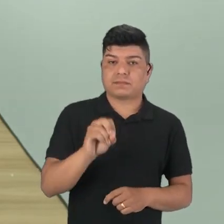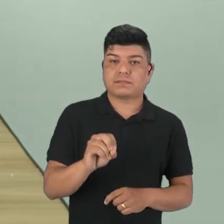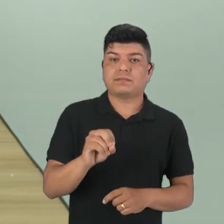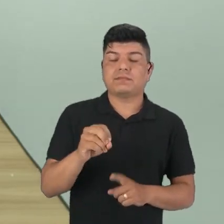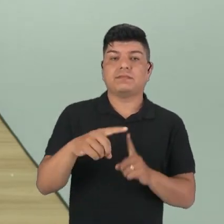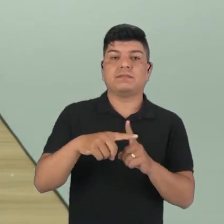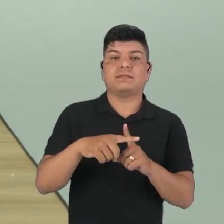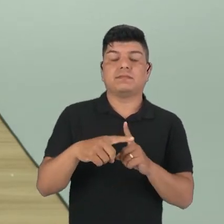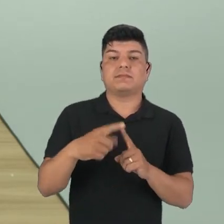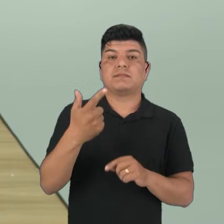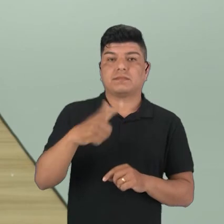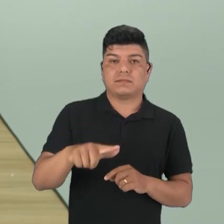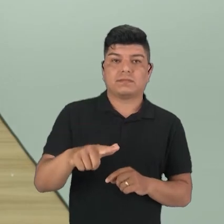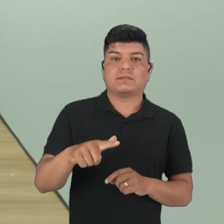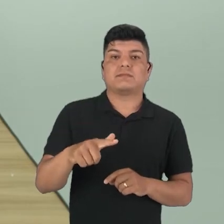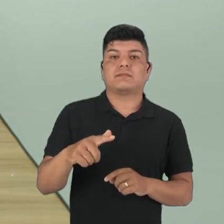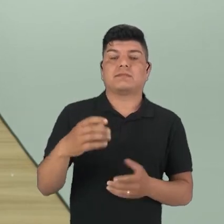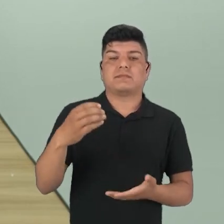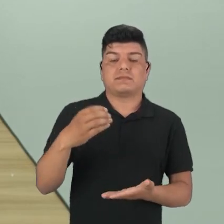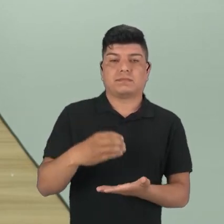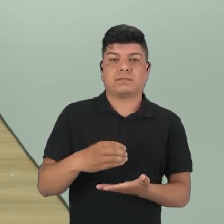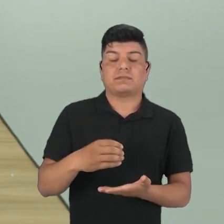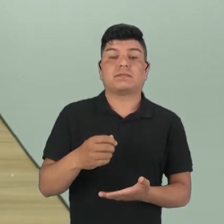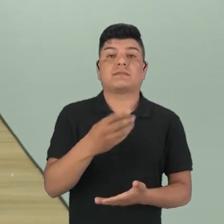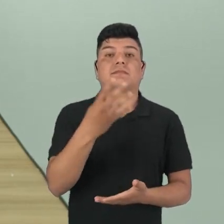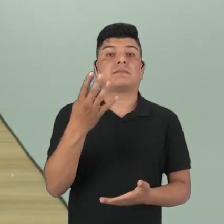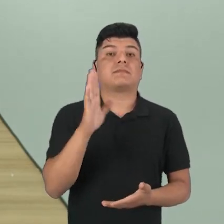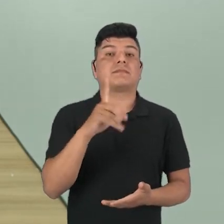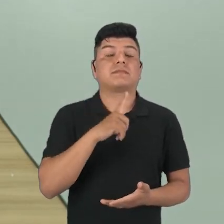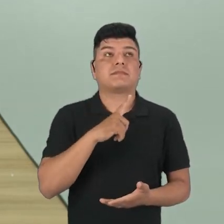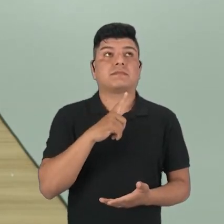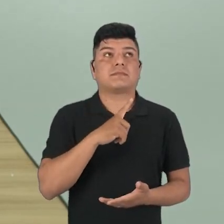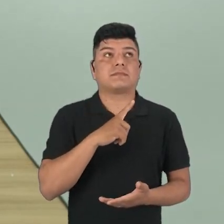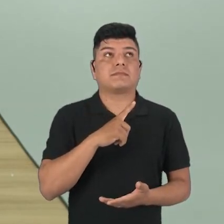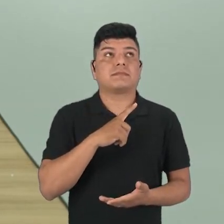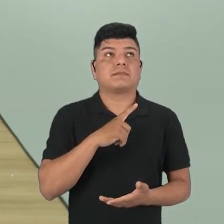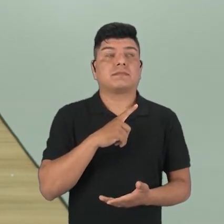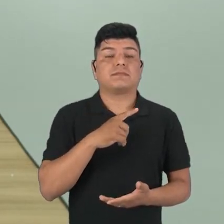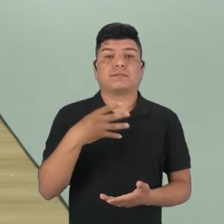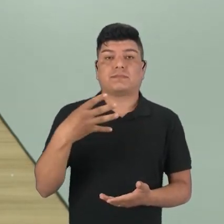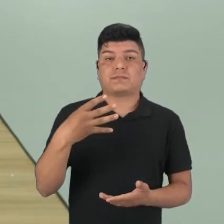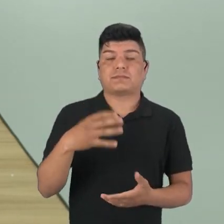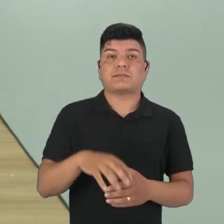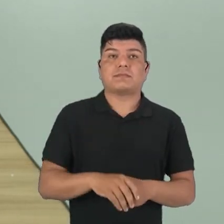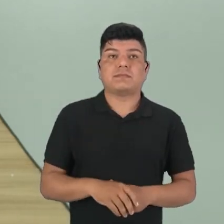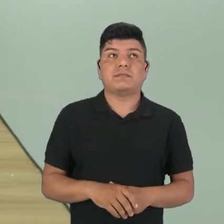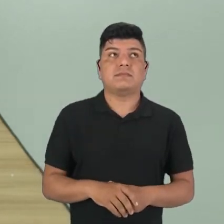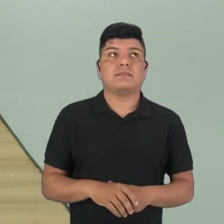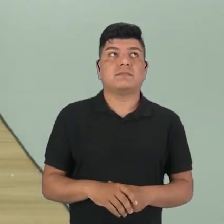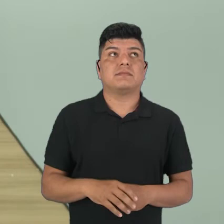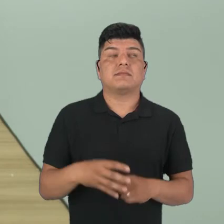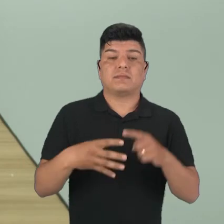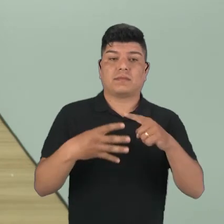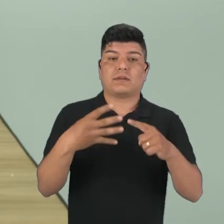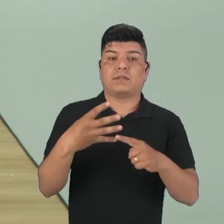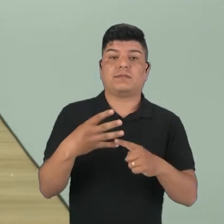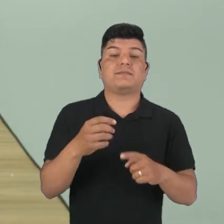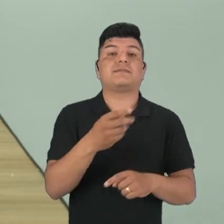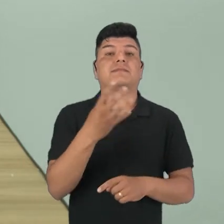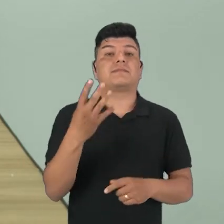250 a mais, de novo, mais uma caixa. Quantas caixas eu já tenho aqui? 4. Vamos ver quanto dá as 4?